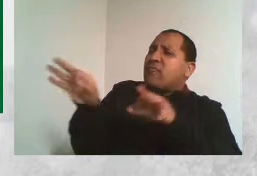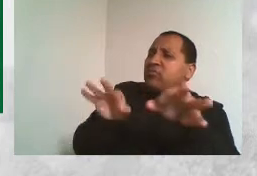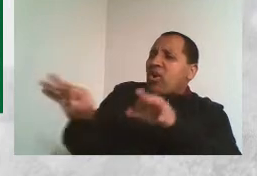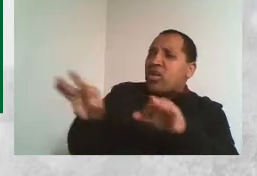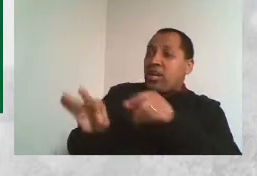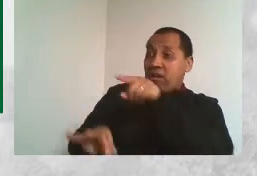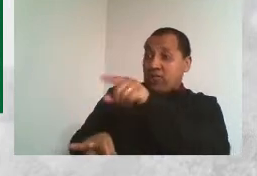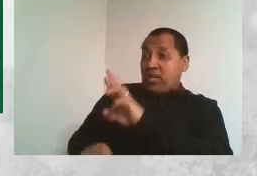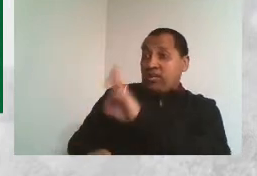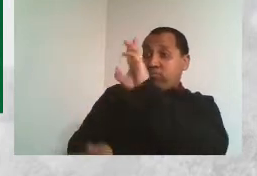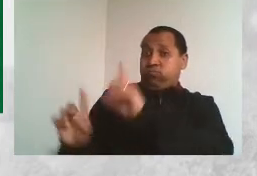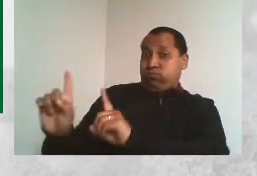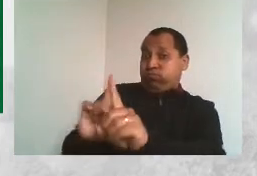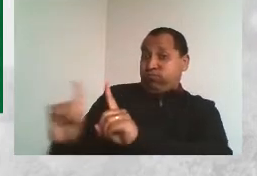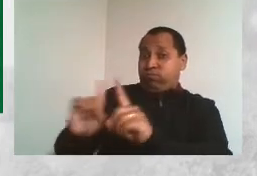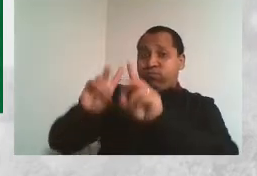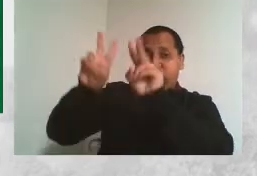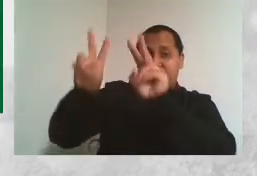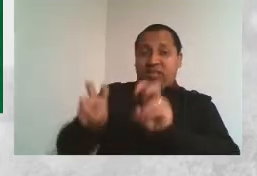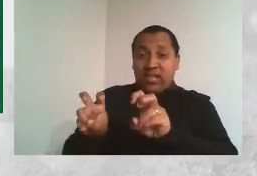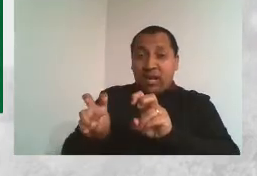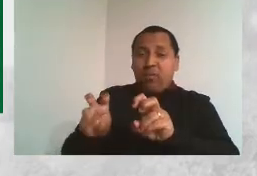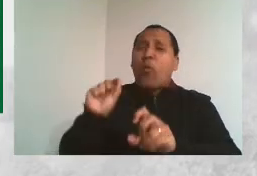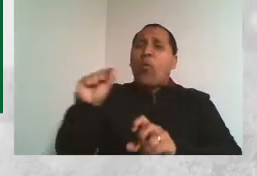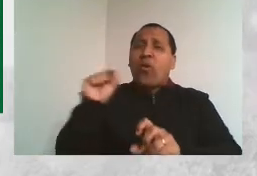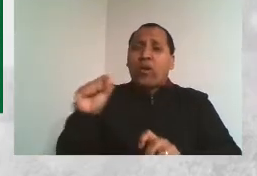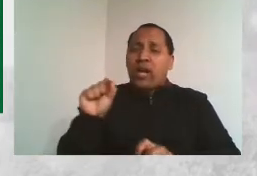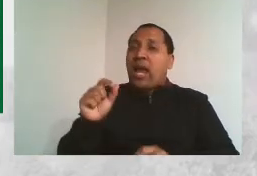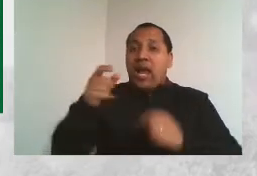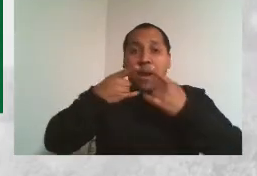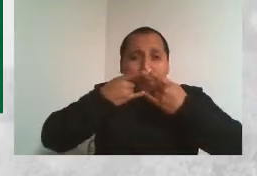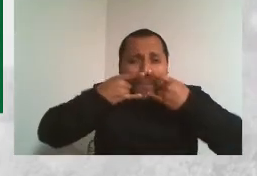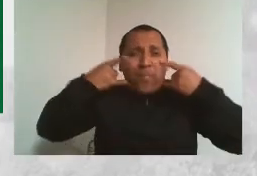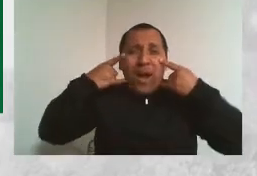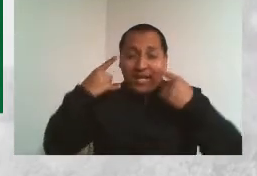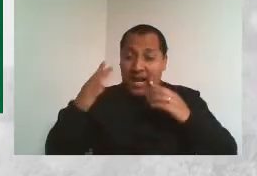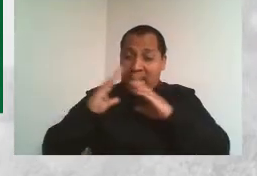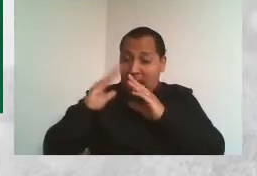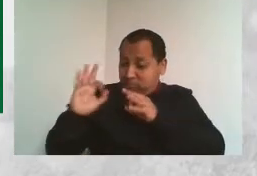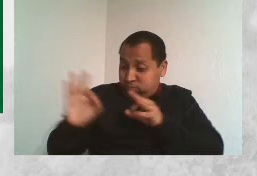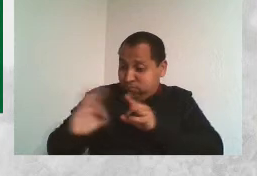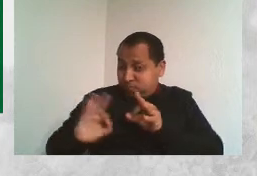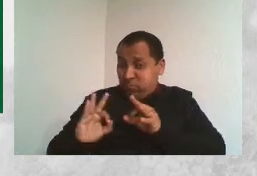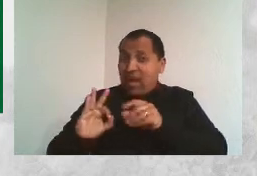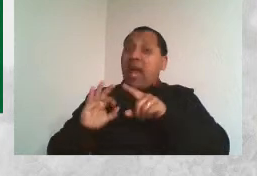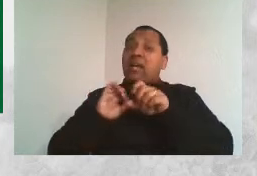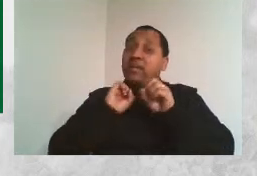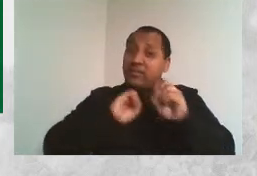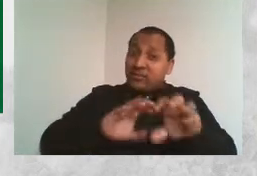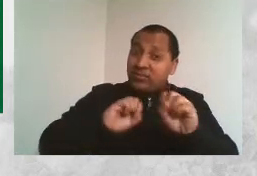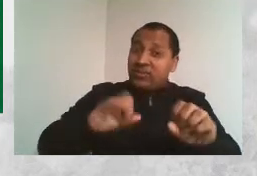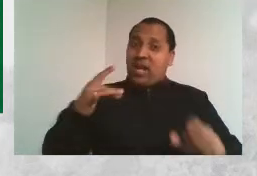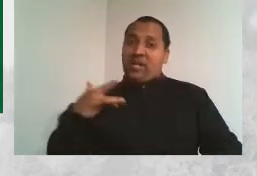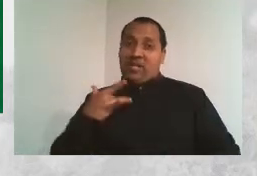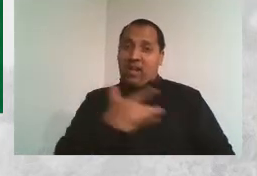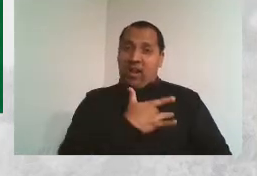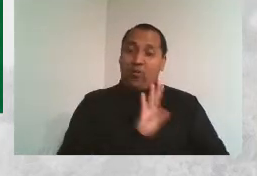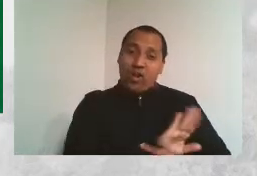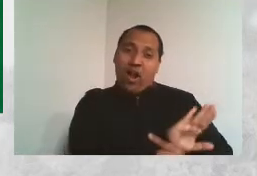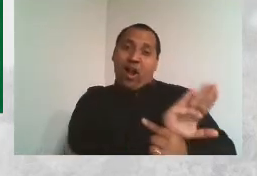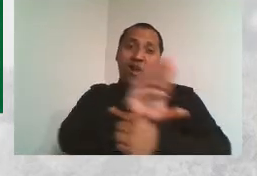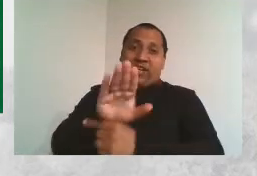que coordena sobre este assunto, nomeado o uso de máscara caseira como forma de educação em saúde